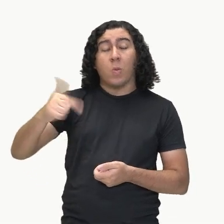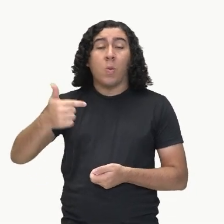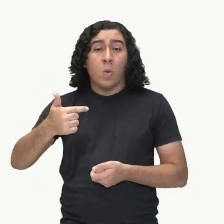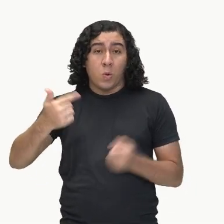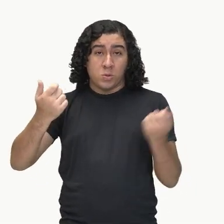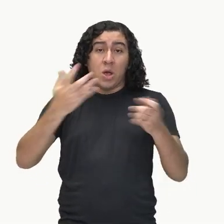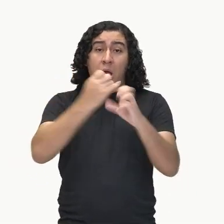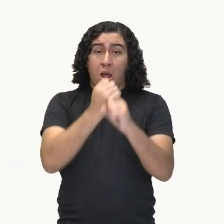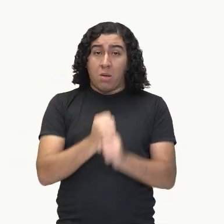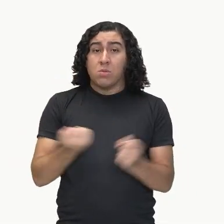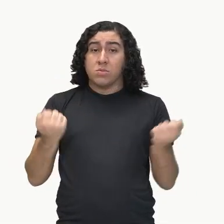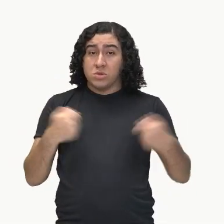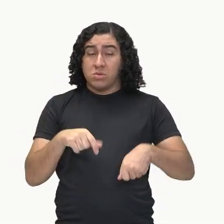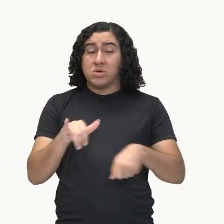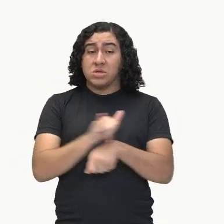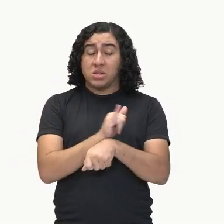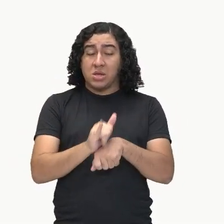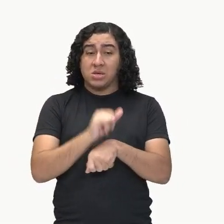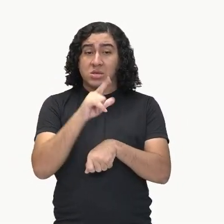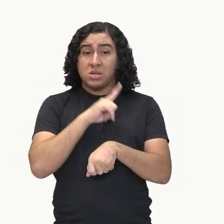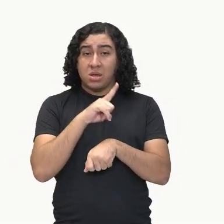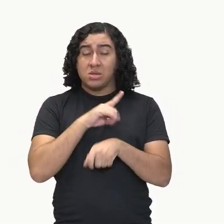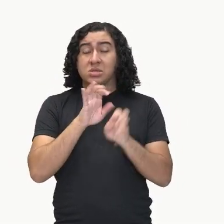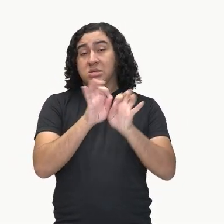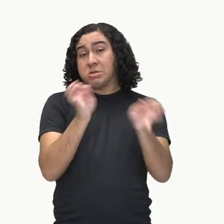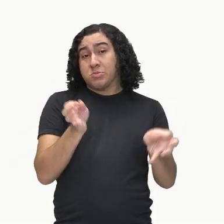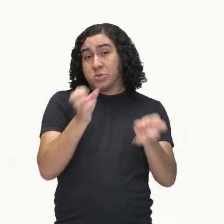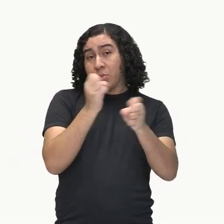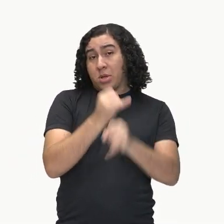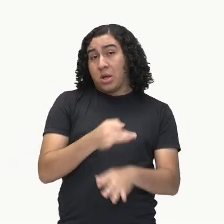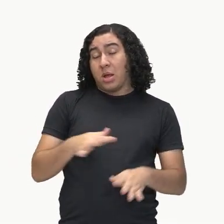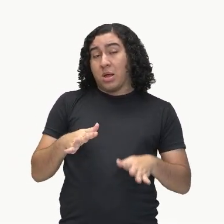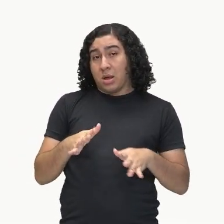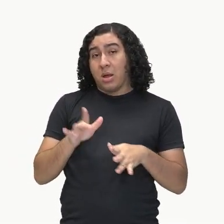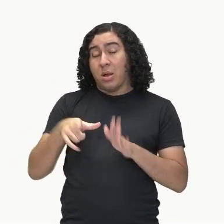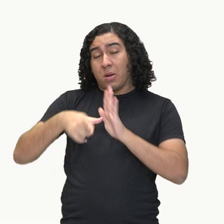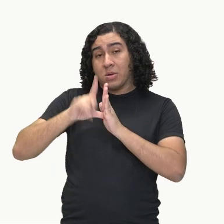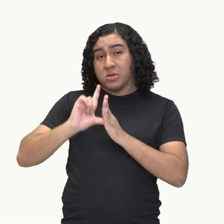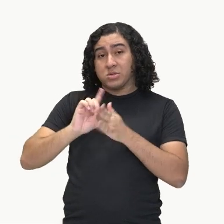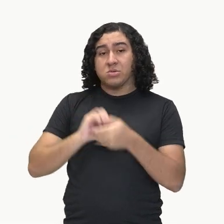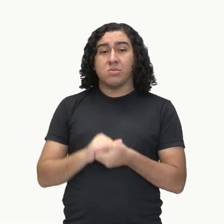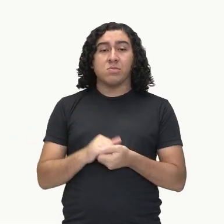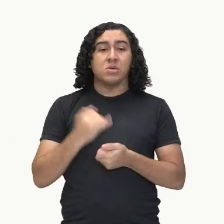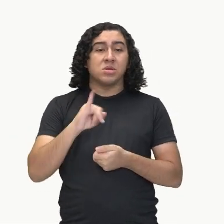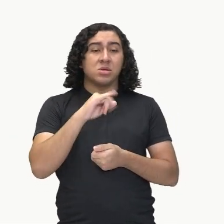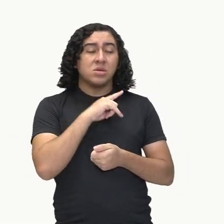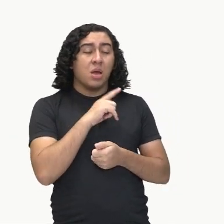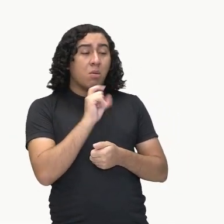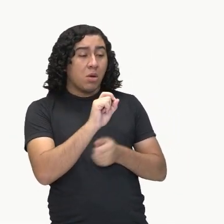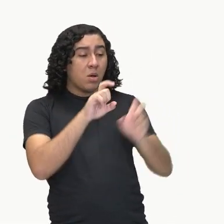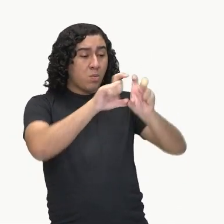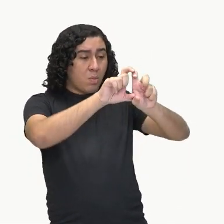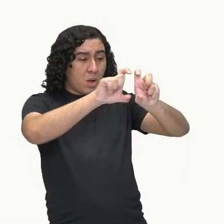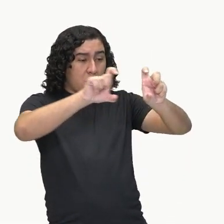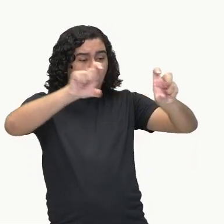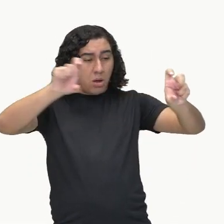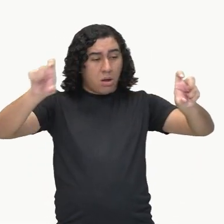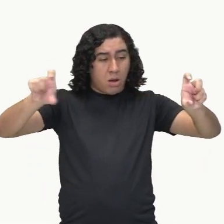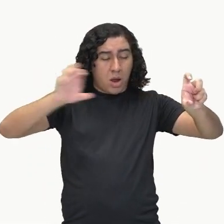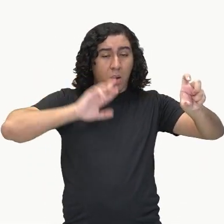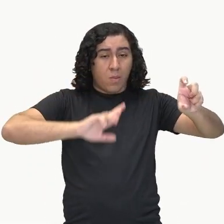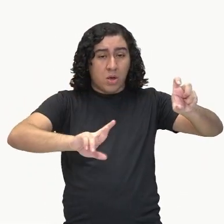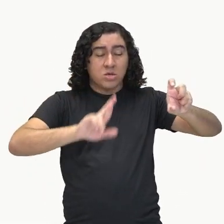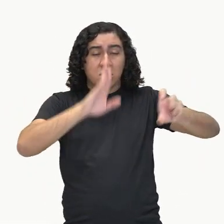que eu expliquei para você, ok? O segundo modo, separando aqui do primeiro, nos diz o